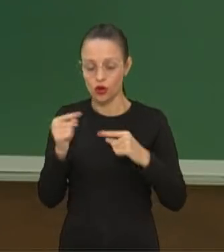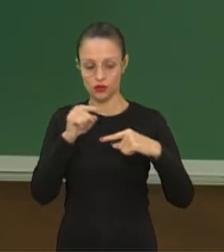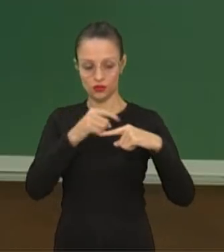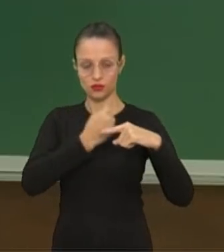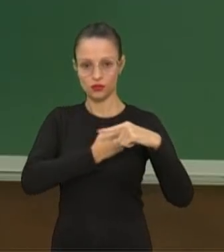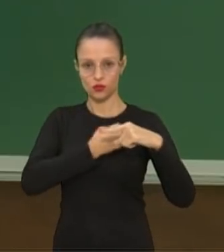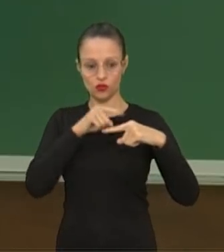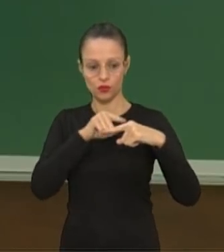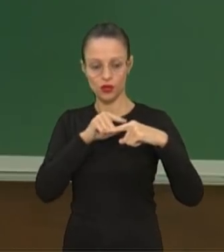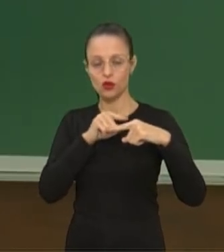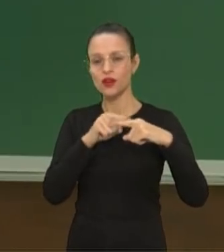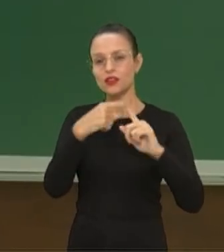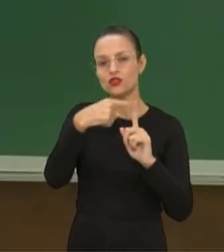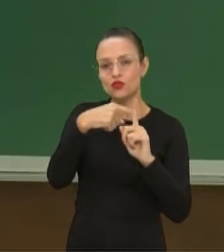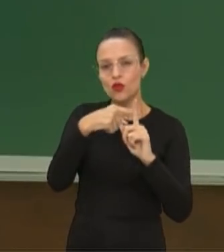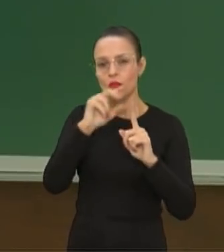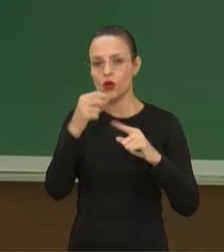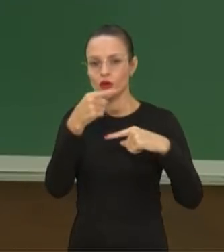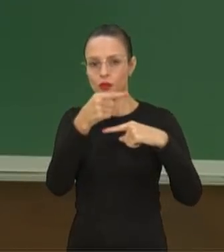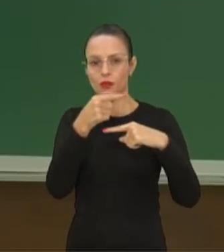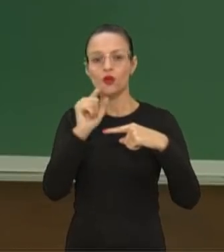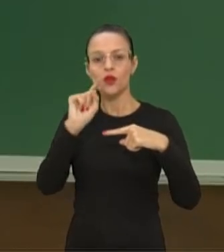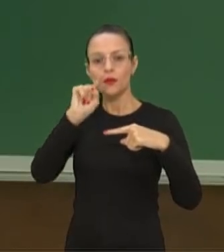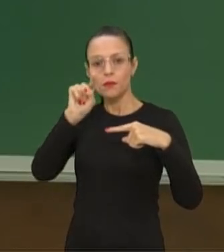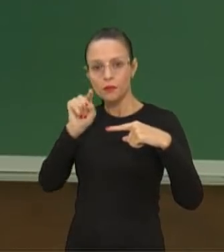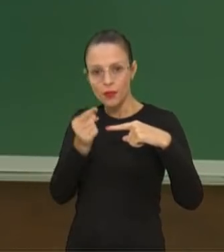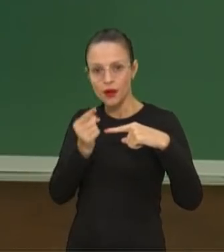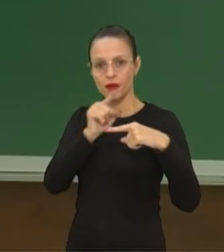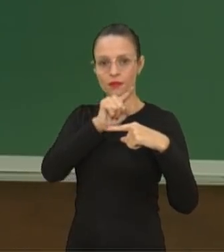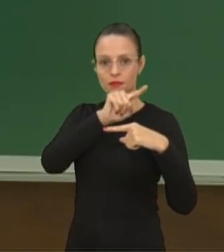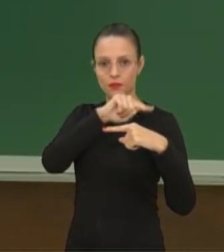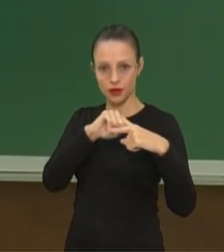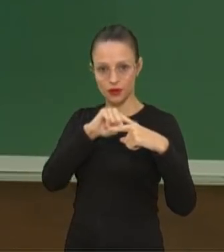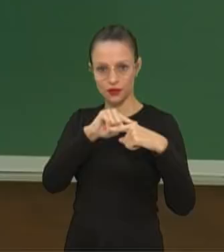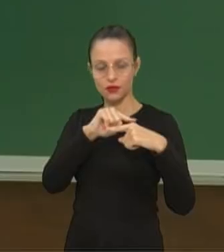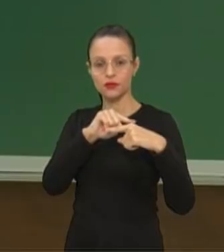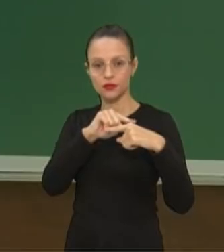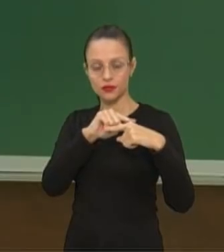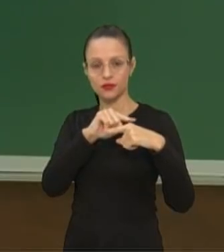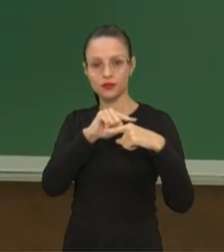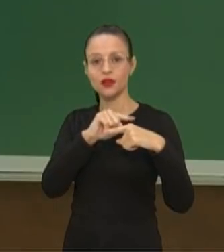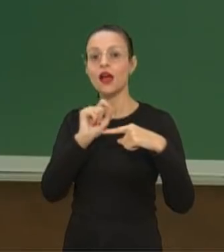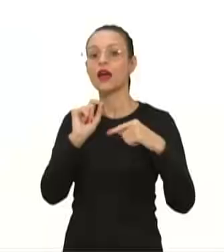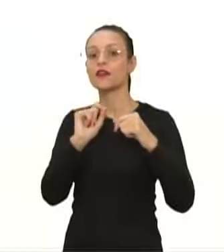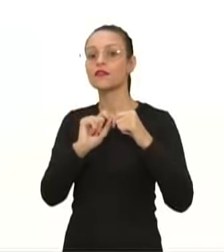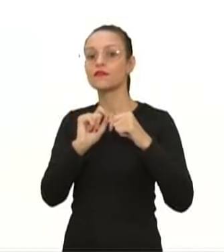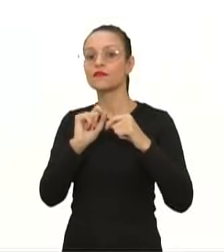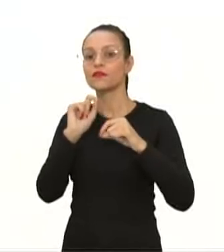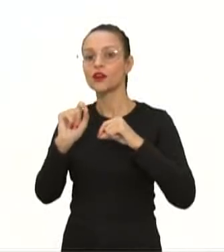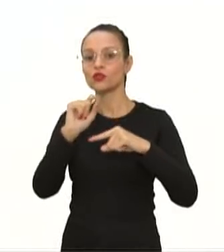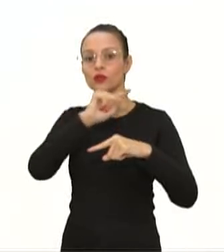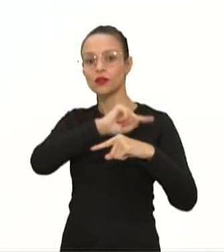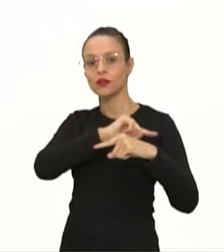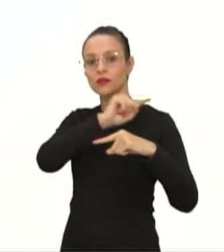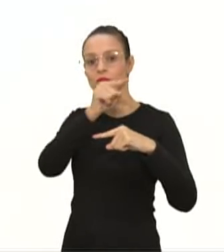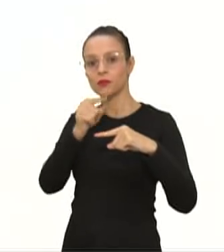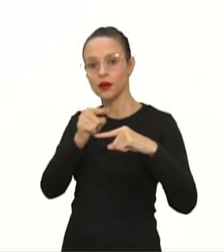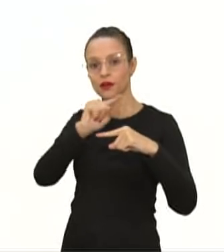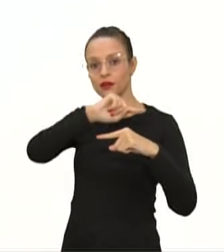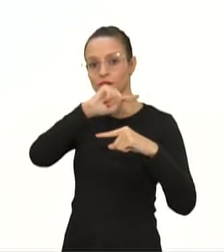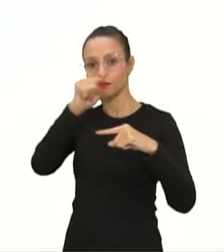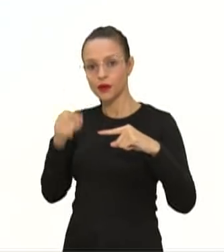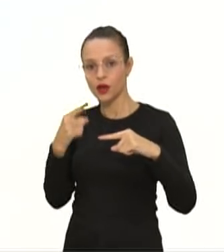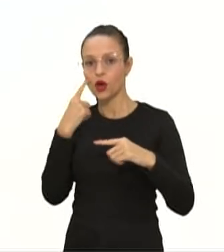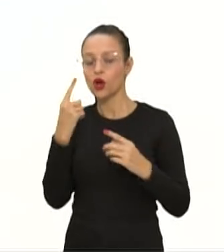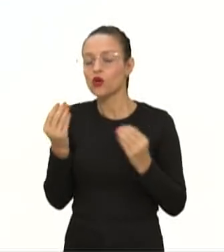numerador com uma soma ou uma subtração, você cerca ele com parênteses. Tá? Aplicar a propriedade distributiva no numerador. Então, veja